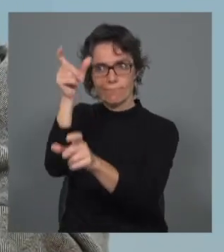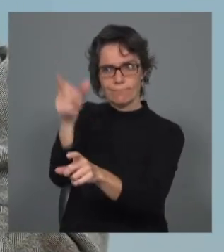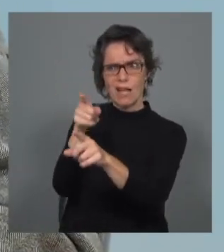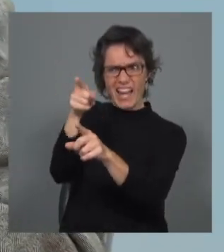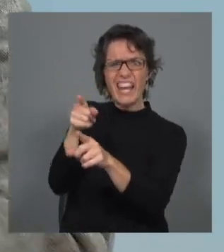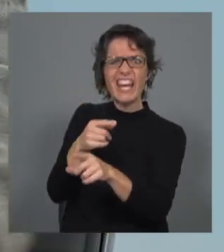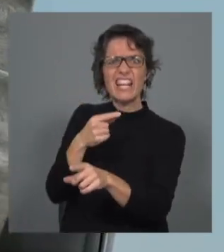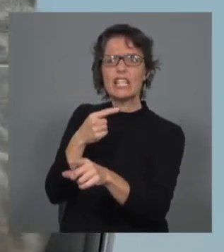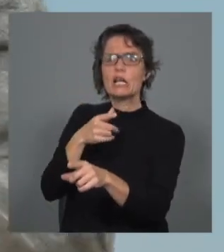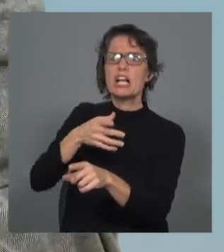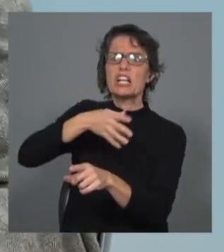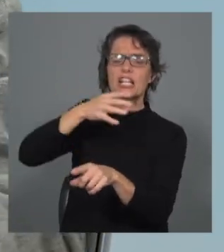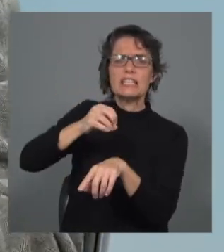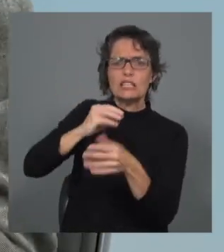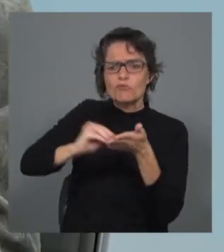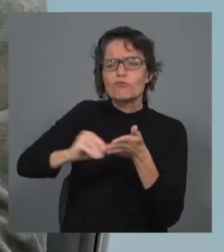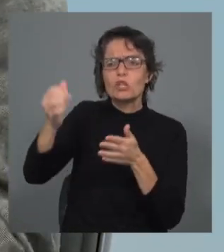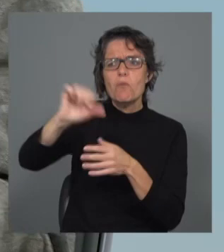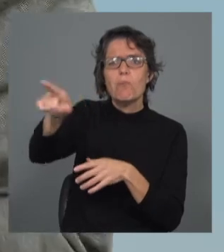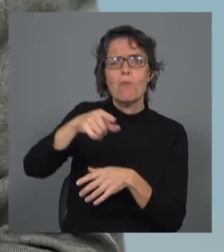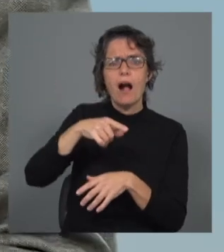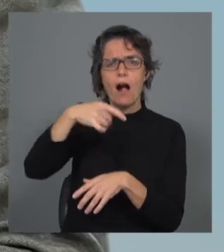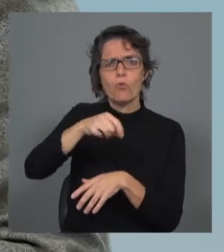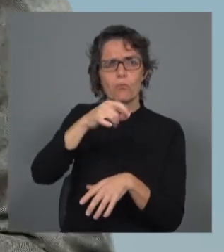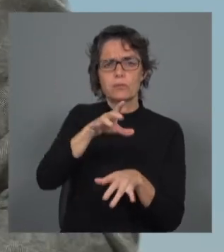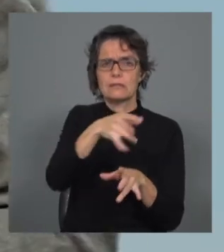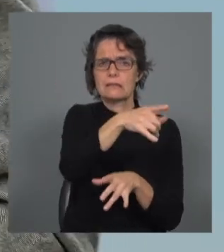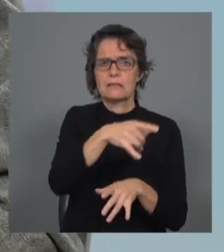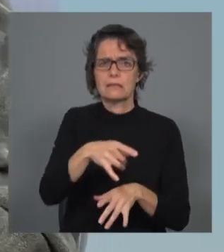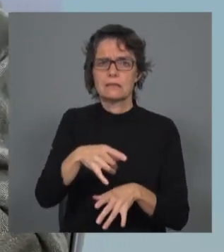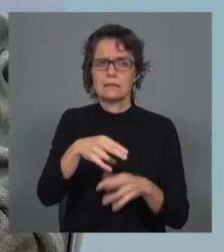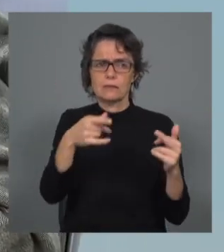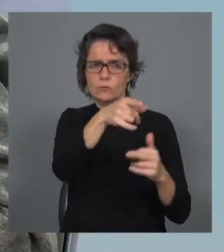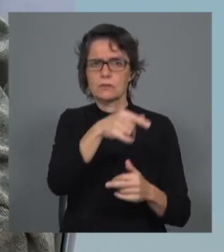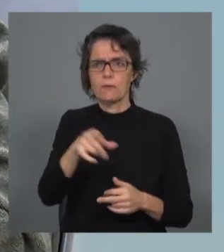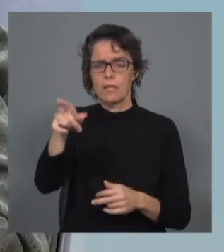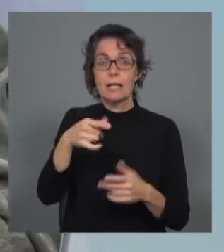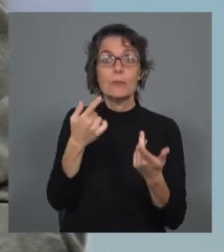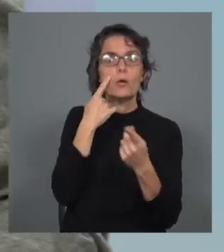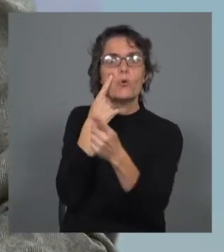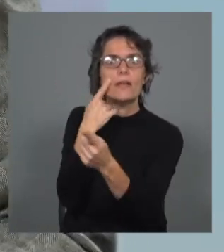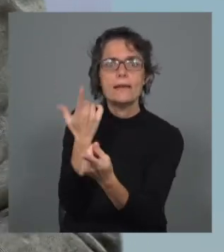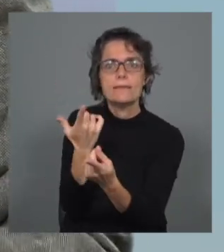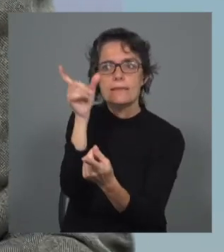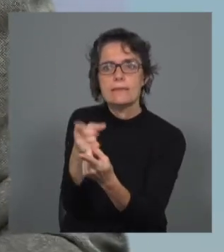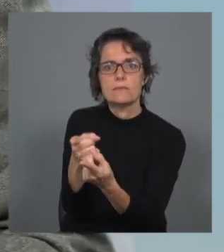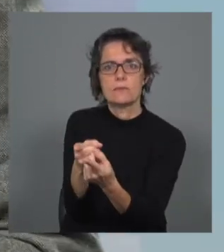do Presidente da Câmara, olha, foi não sei o quê. Portanto, da mesma maneira que isto leva à consideração,